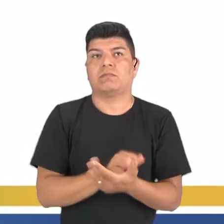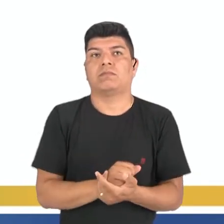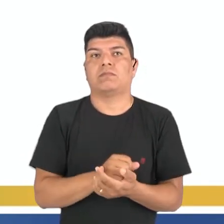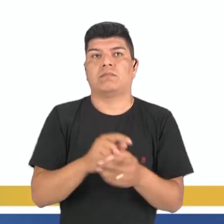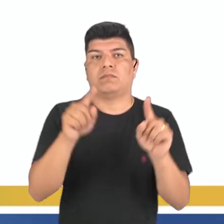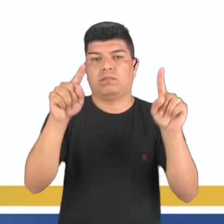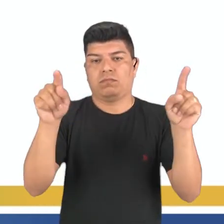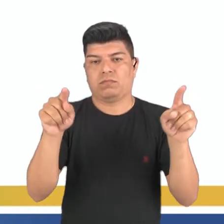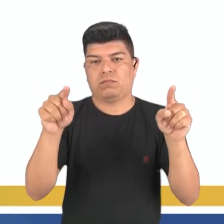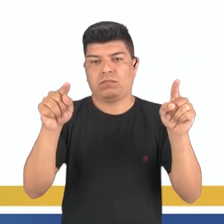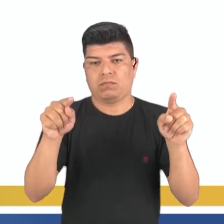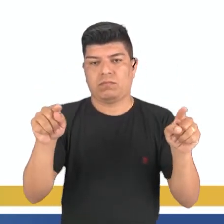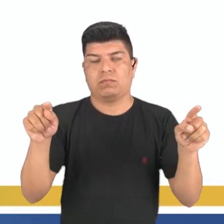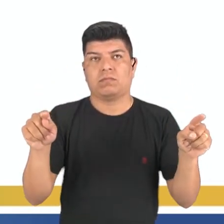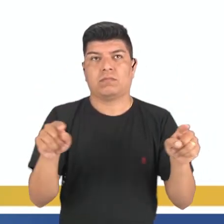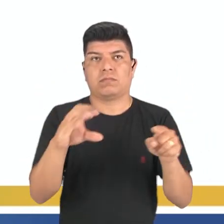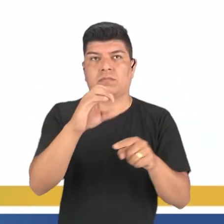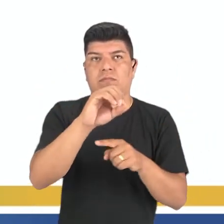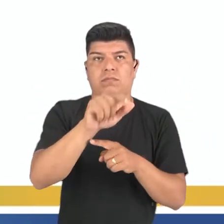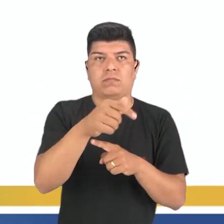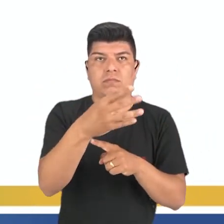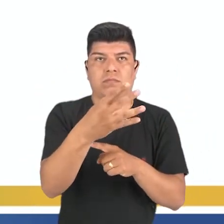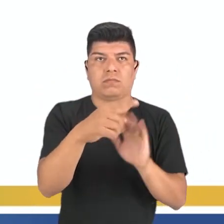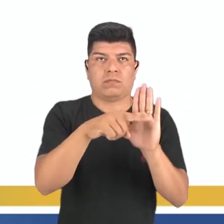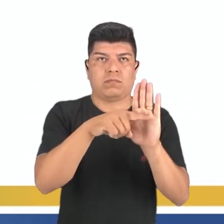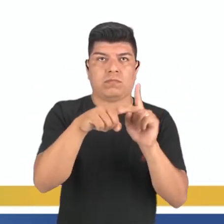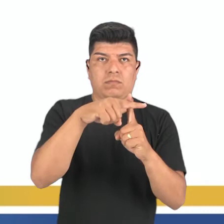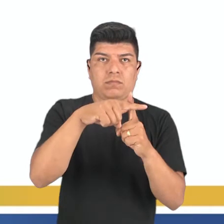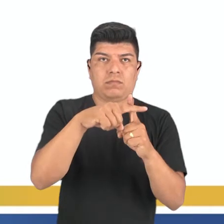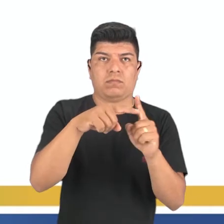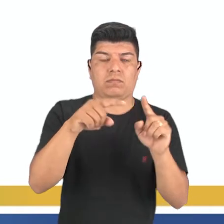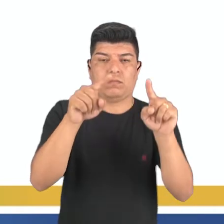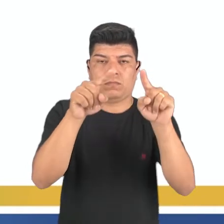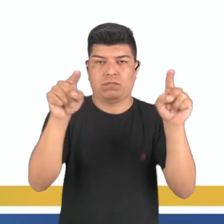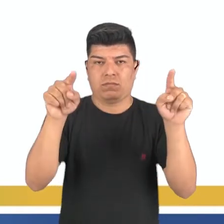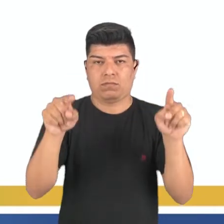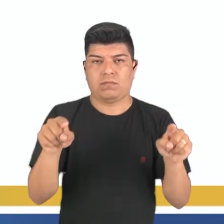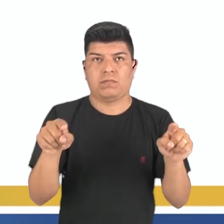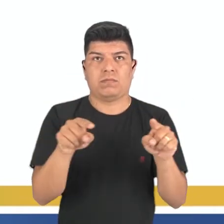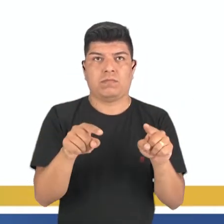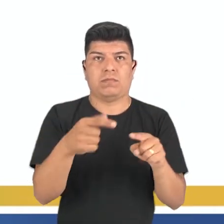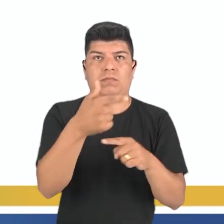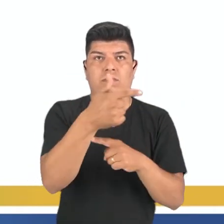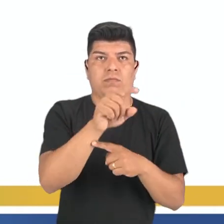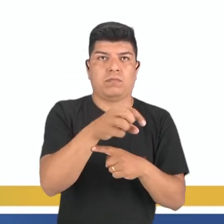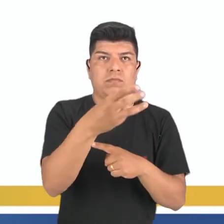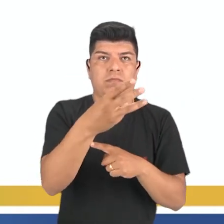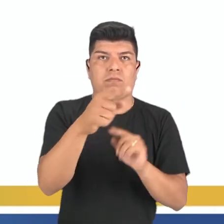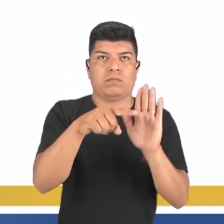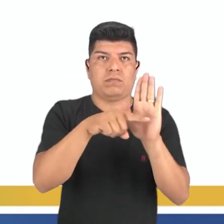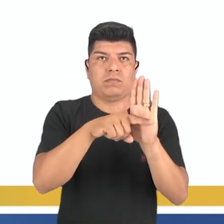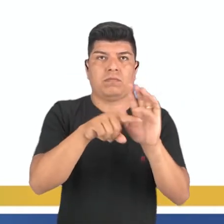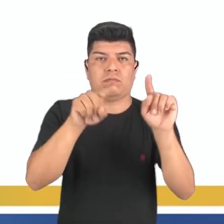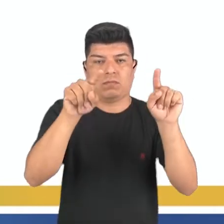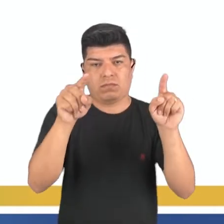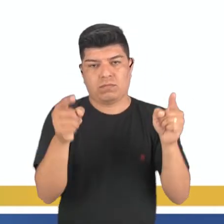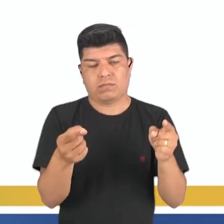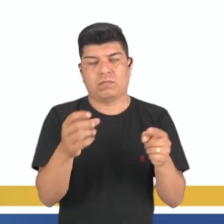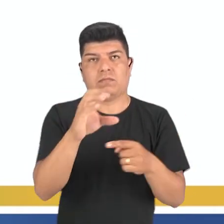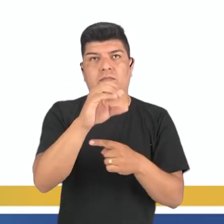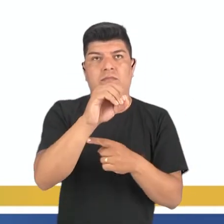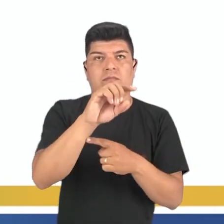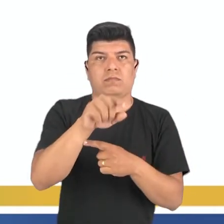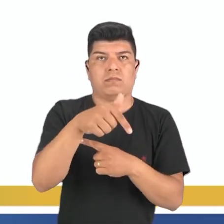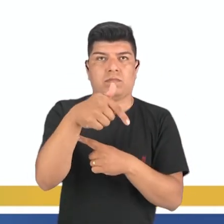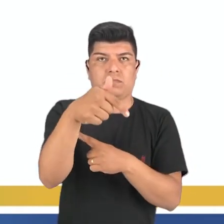ficar. Abre chaves, 0,4 mais, abre colchete, 2,3 menos, abre